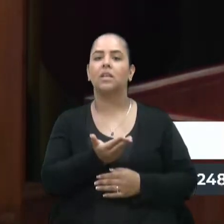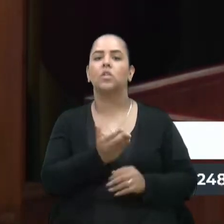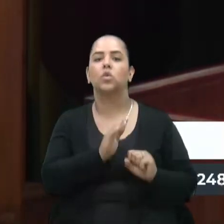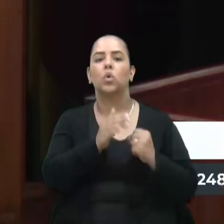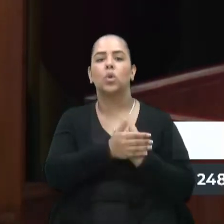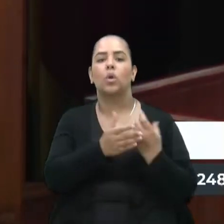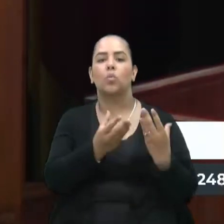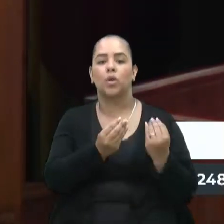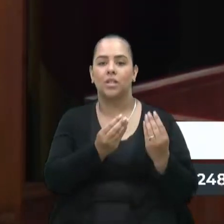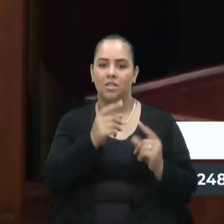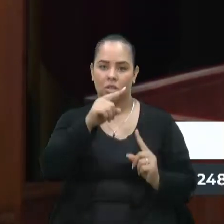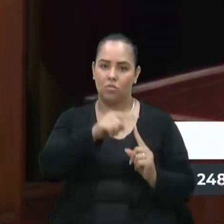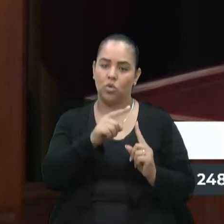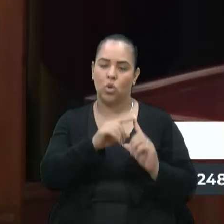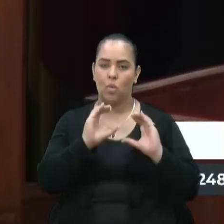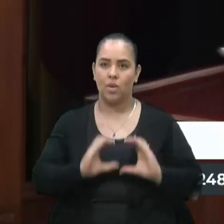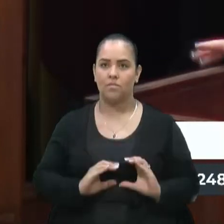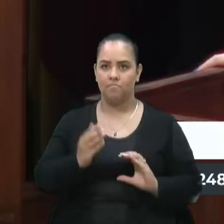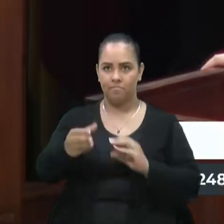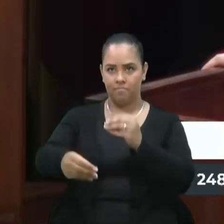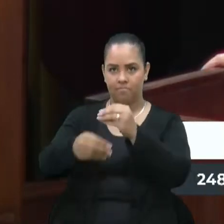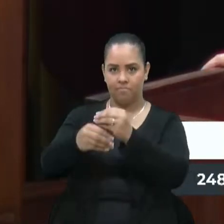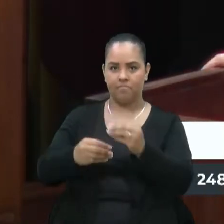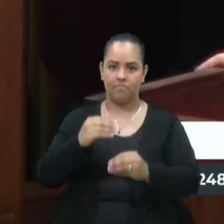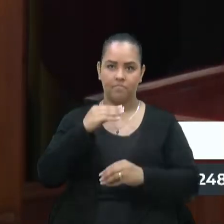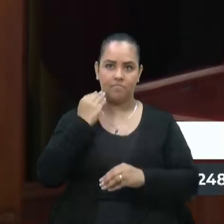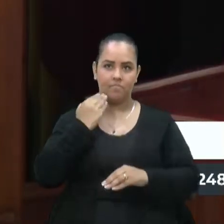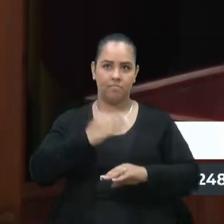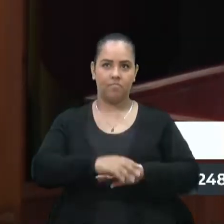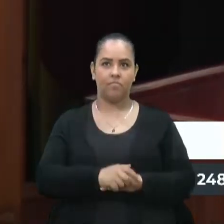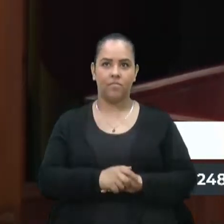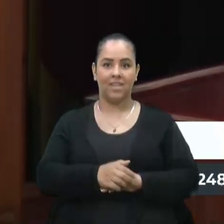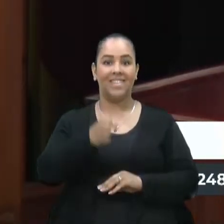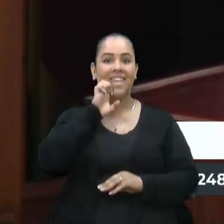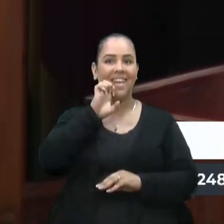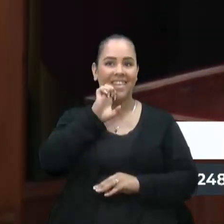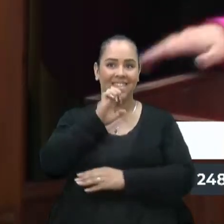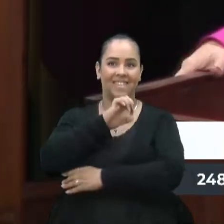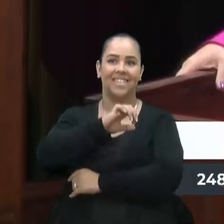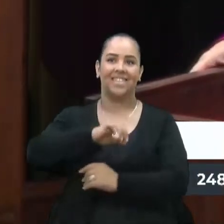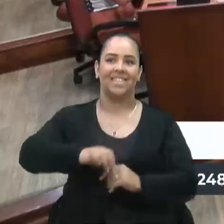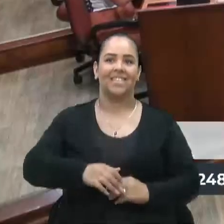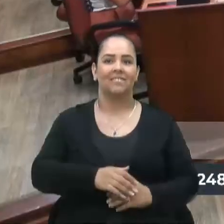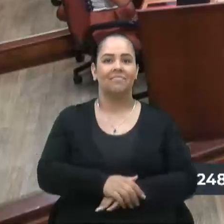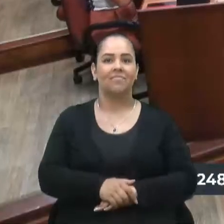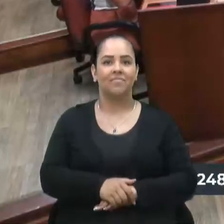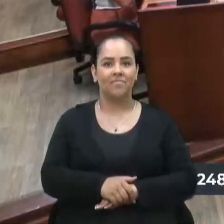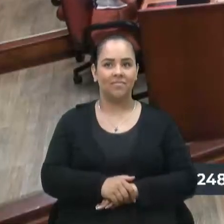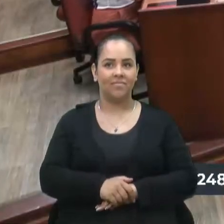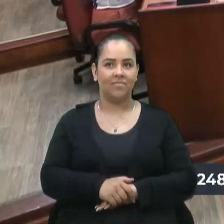de comportamento. Essa é a parte, vereadora Marisol. Estela, primeiro. Declara-se.